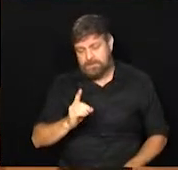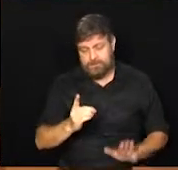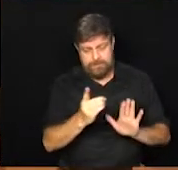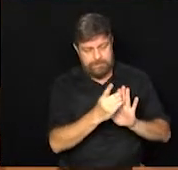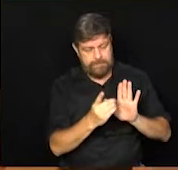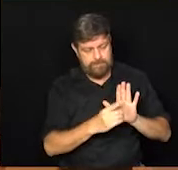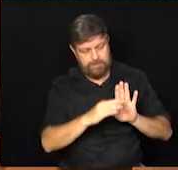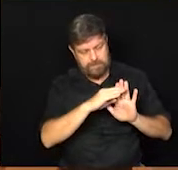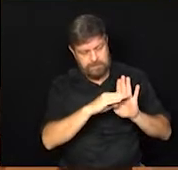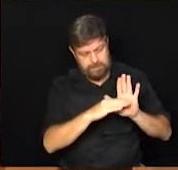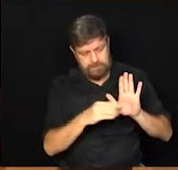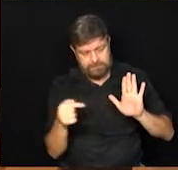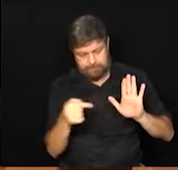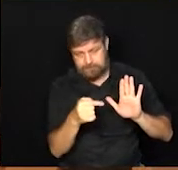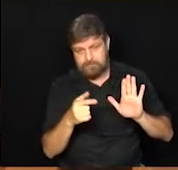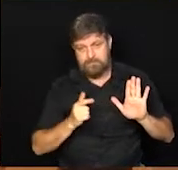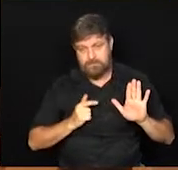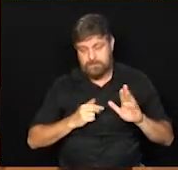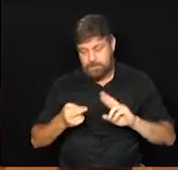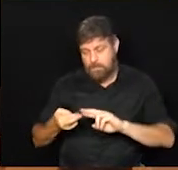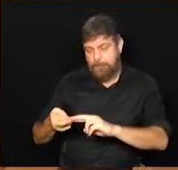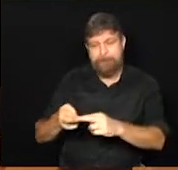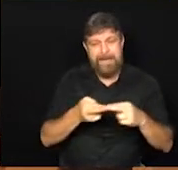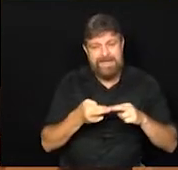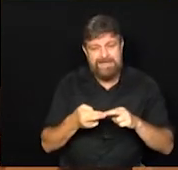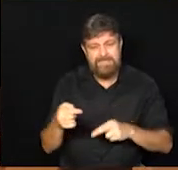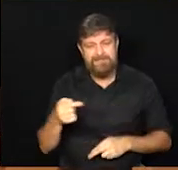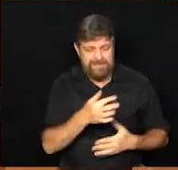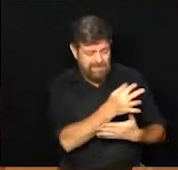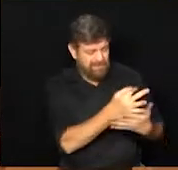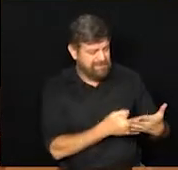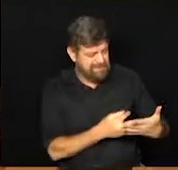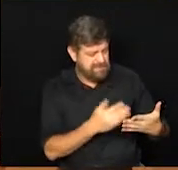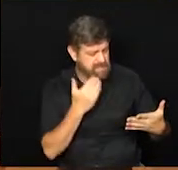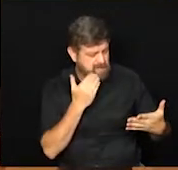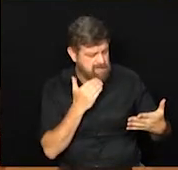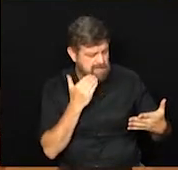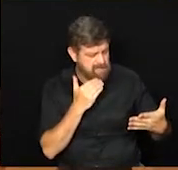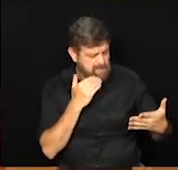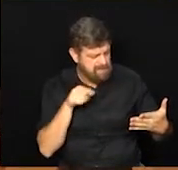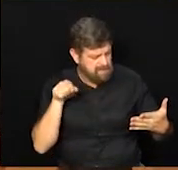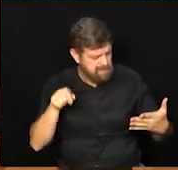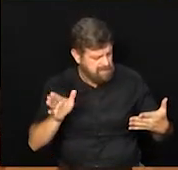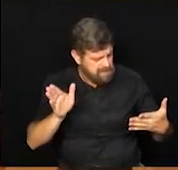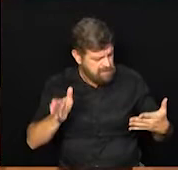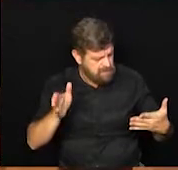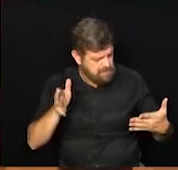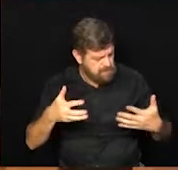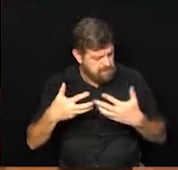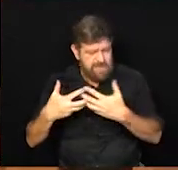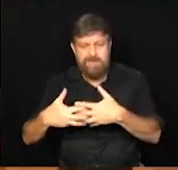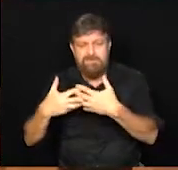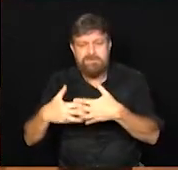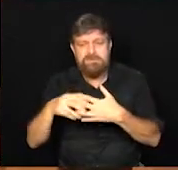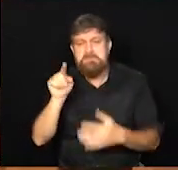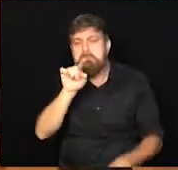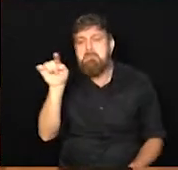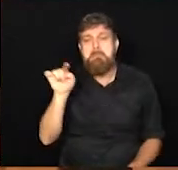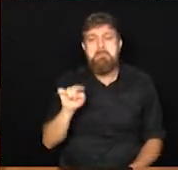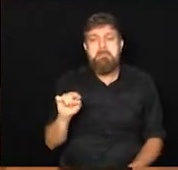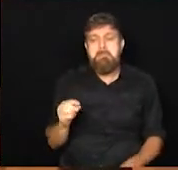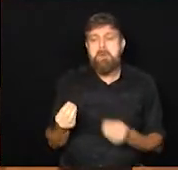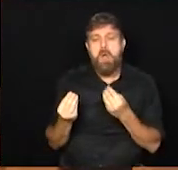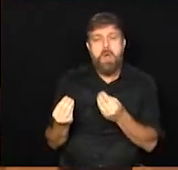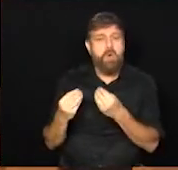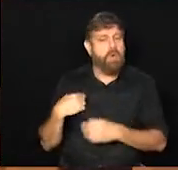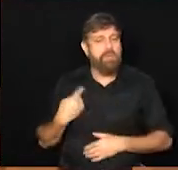muito embora fale de uma rede, ele diz muito pouco sobre a rede já existente e como que vai funcionar essa rede já